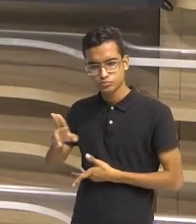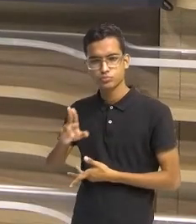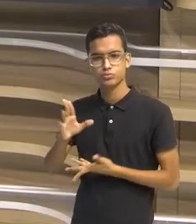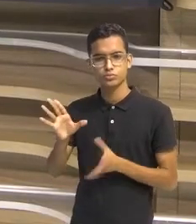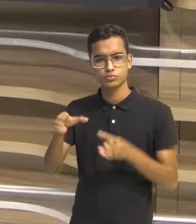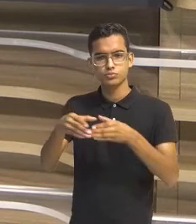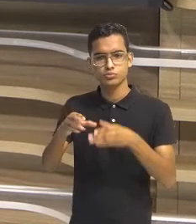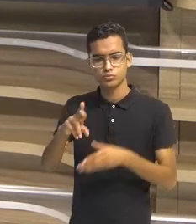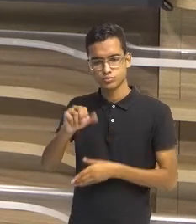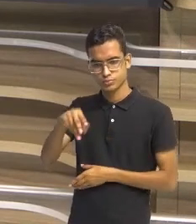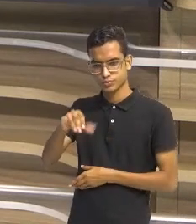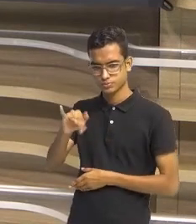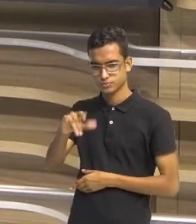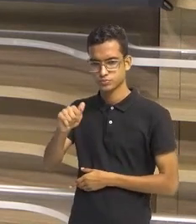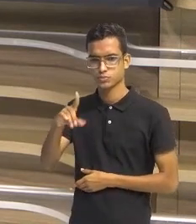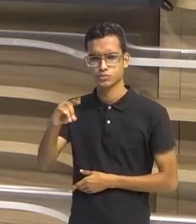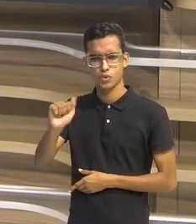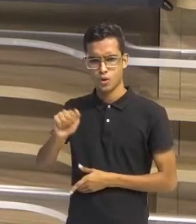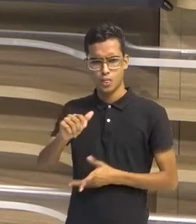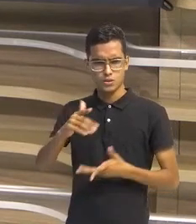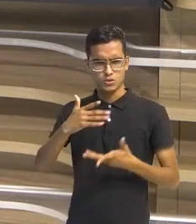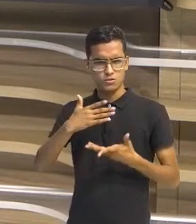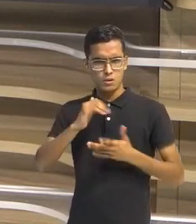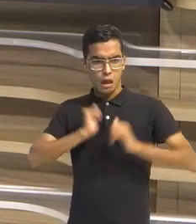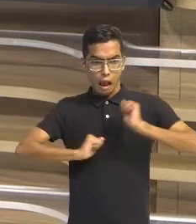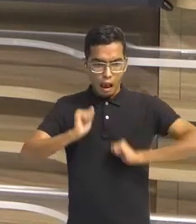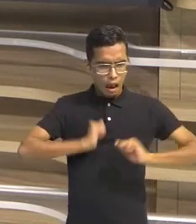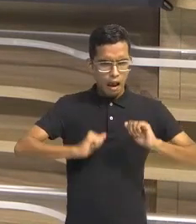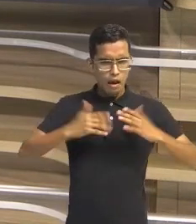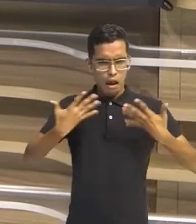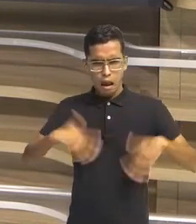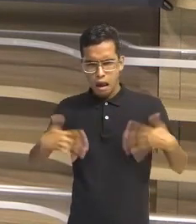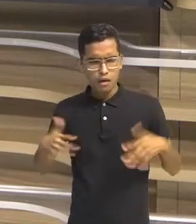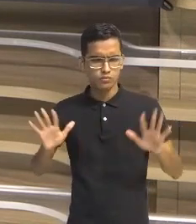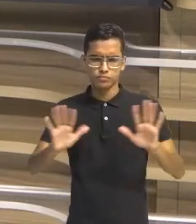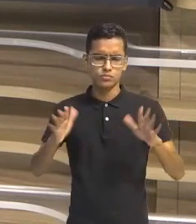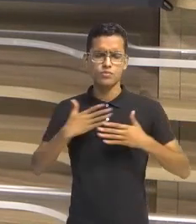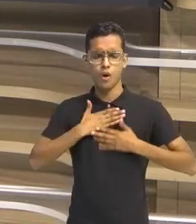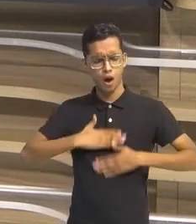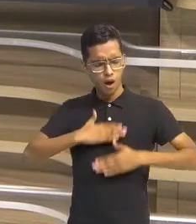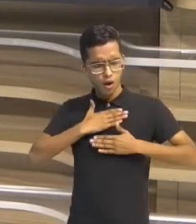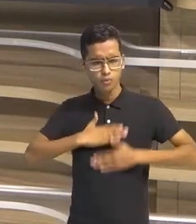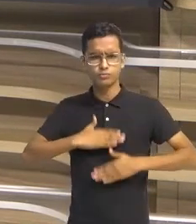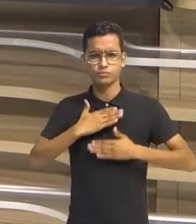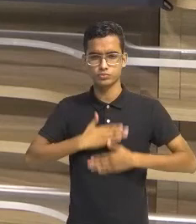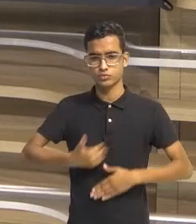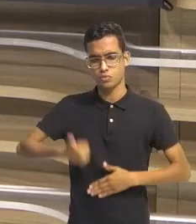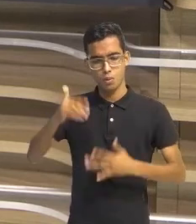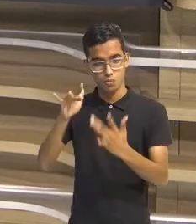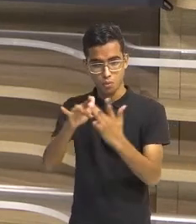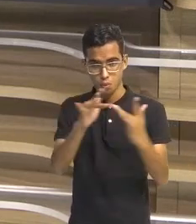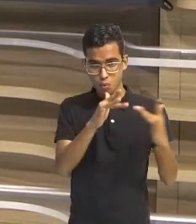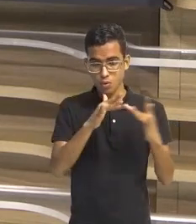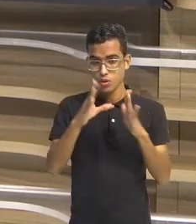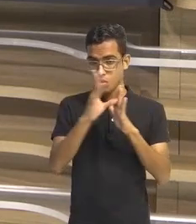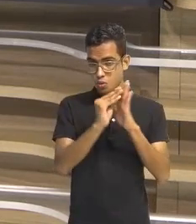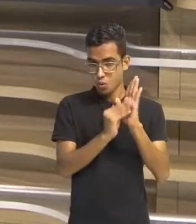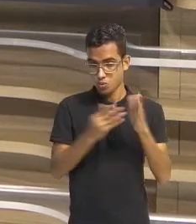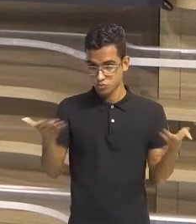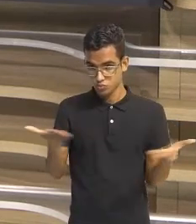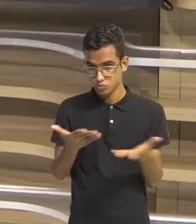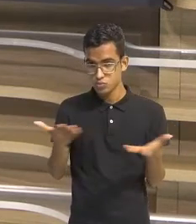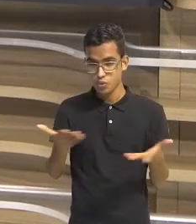cadeias ramificadas. Não se apavore, tenha bastante calma, né? É o primeiro contato que você tem com